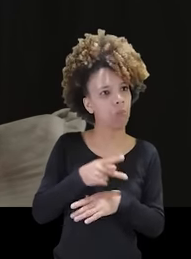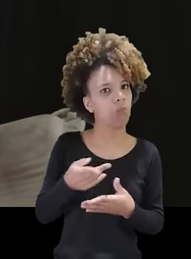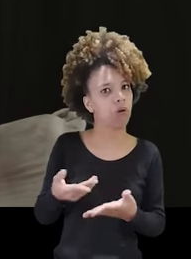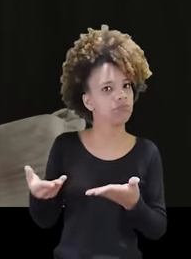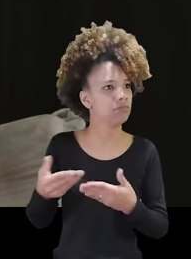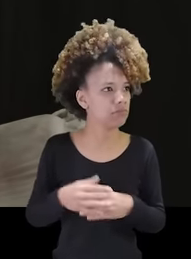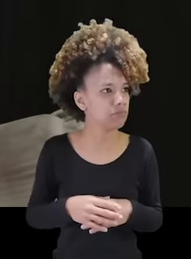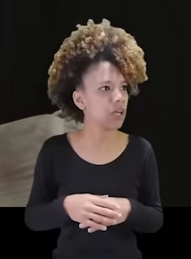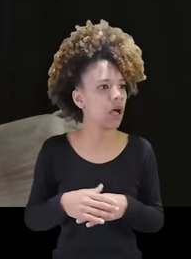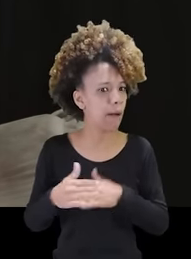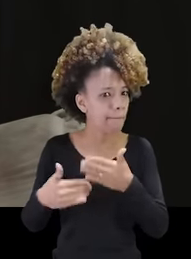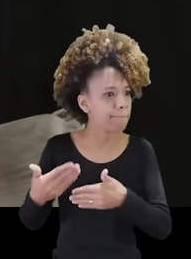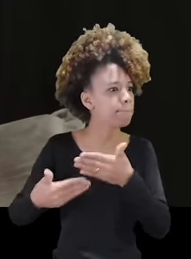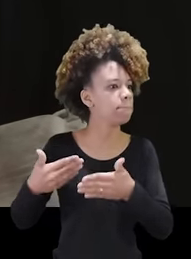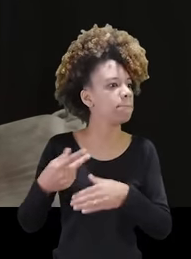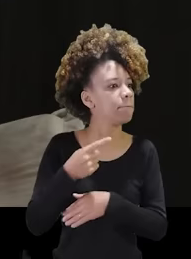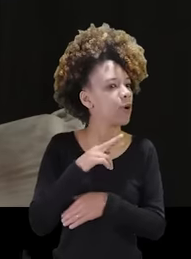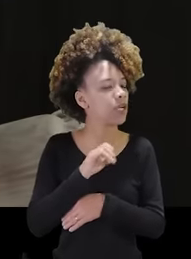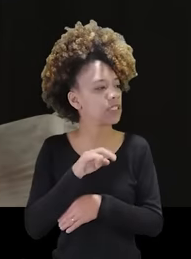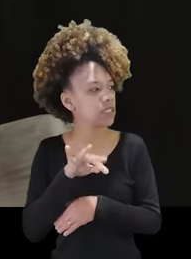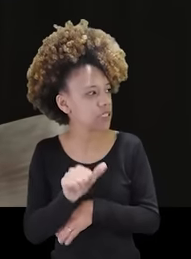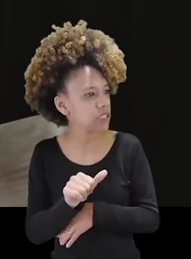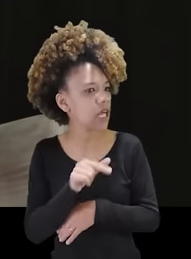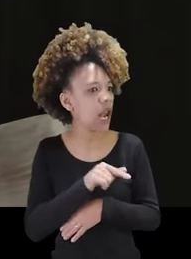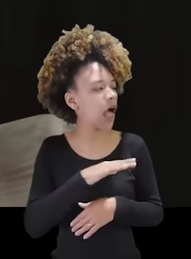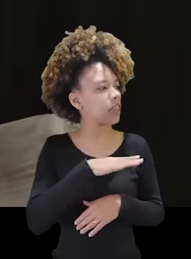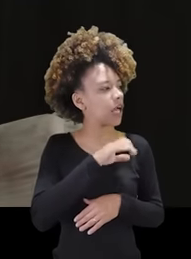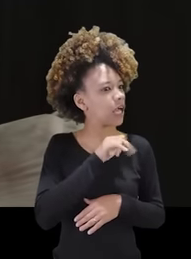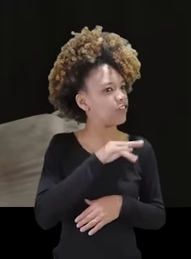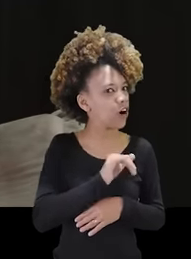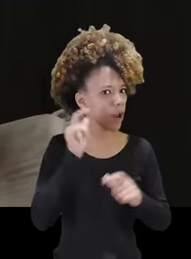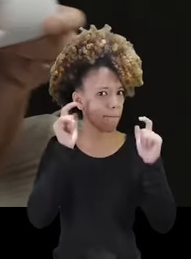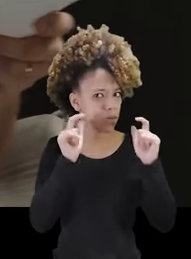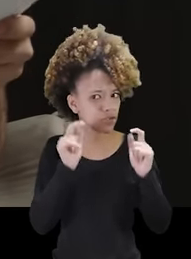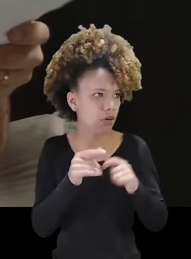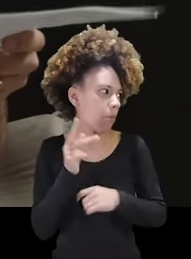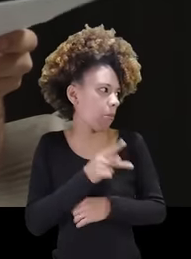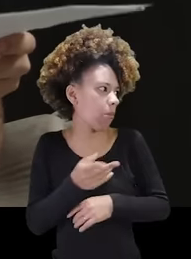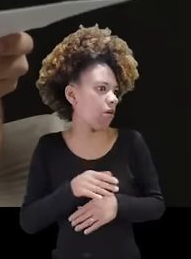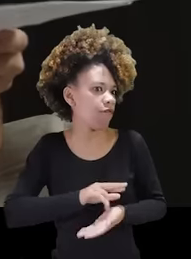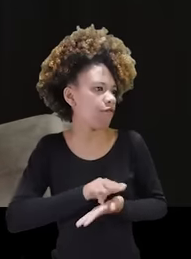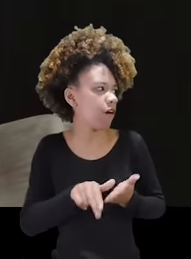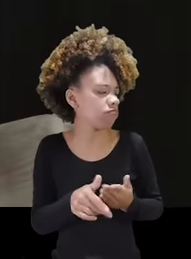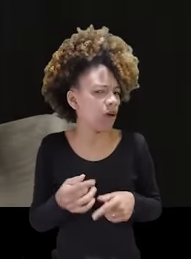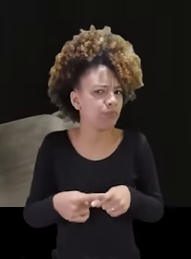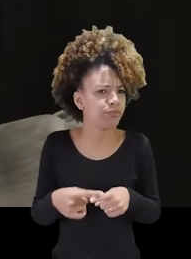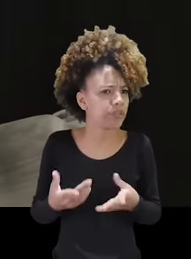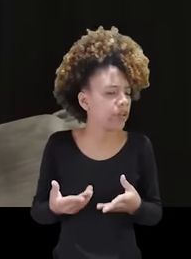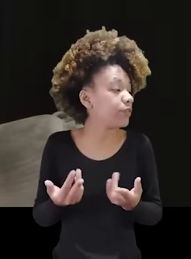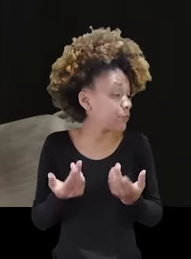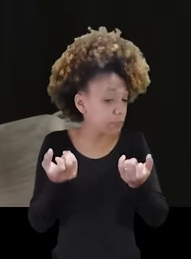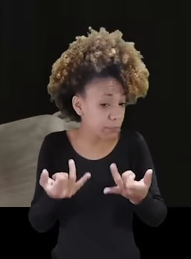ainda mais um americano progressivo instalado do da Califórnia não mexicano tanto que vários porque